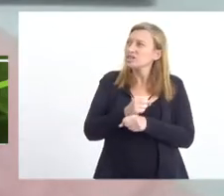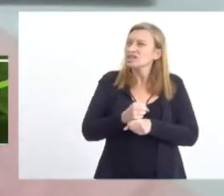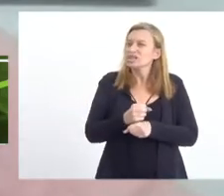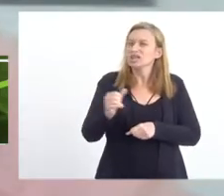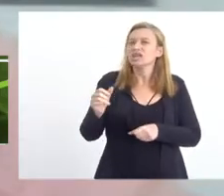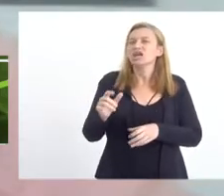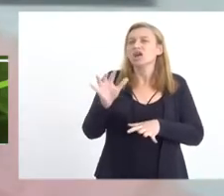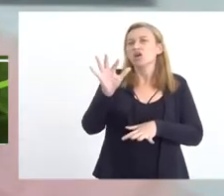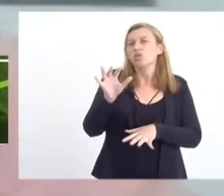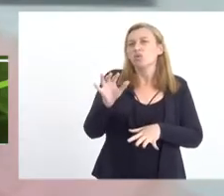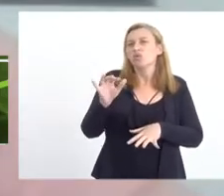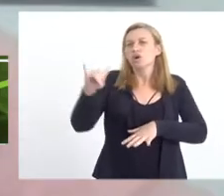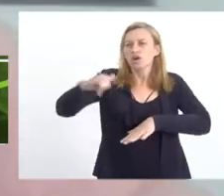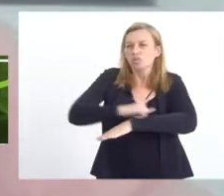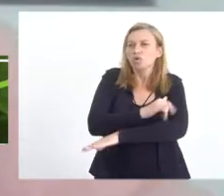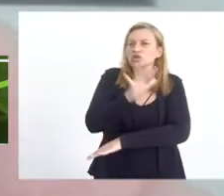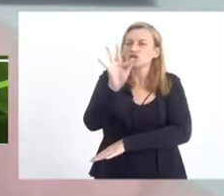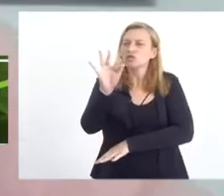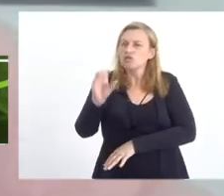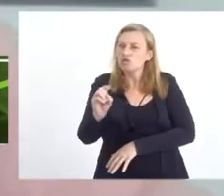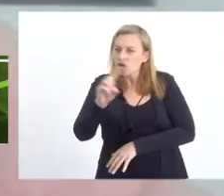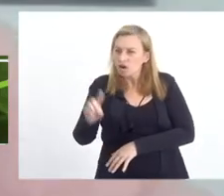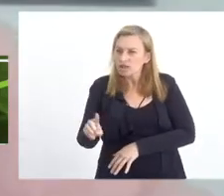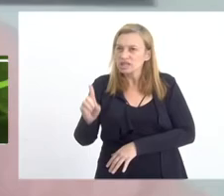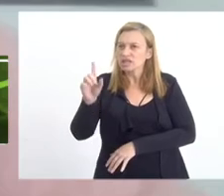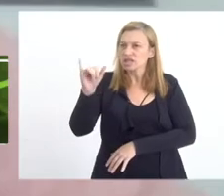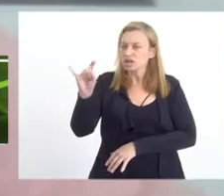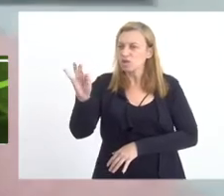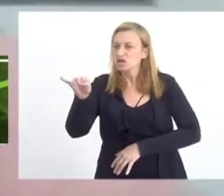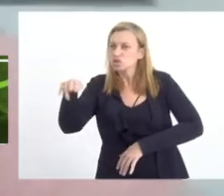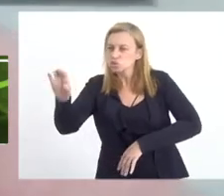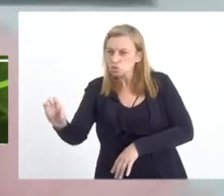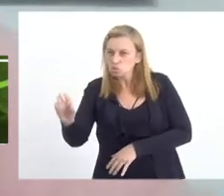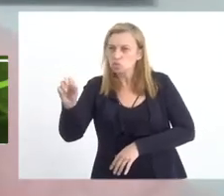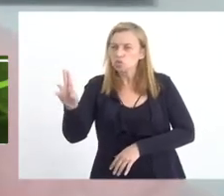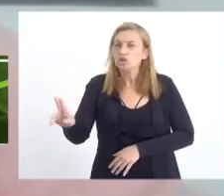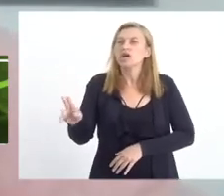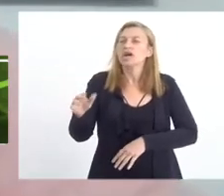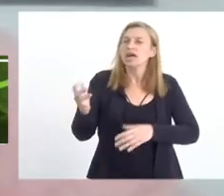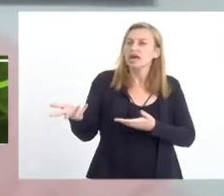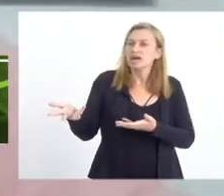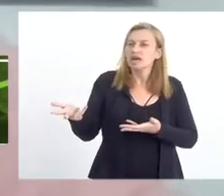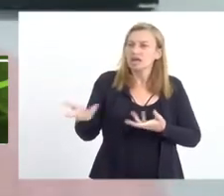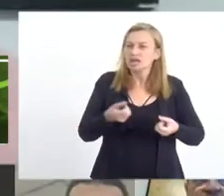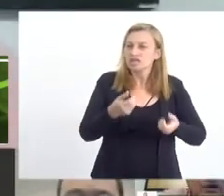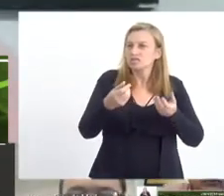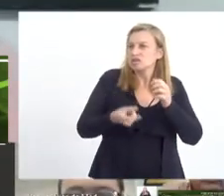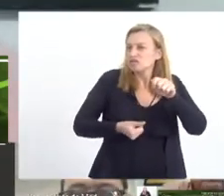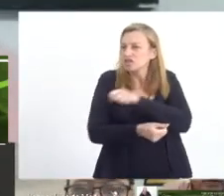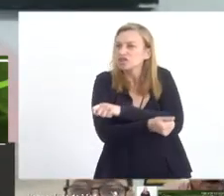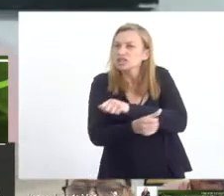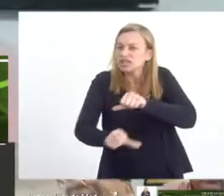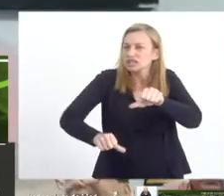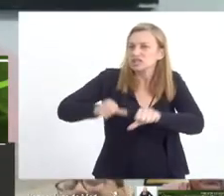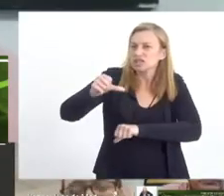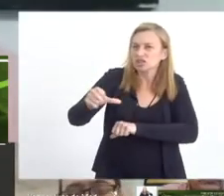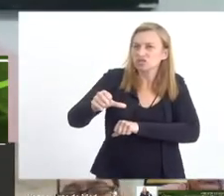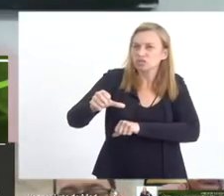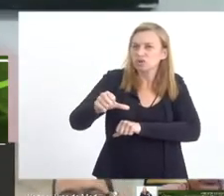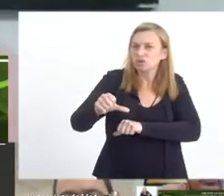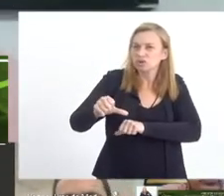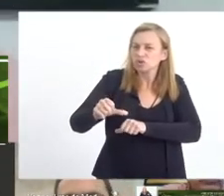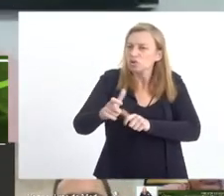aeroporto de Foz do Iguaçu, ele recebeu poupudos investimentos e ele está se transformando num hub